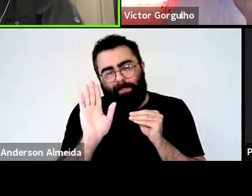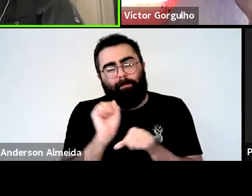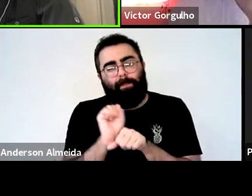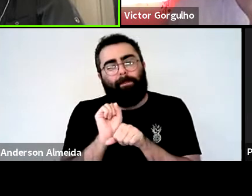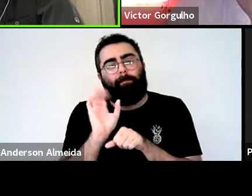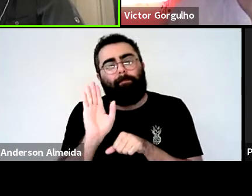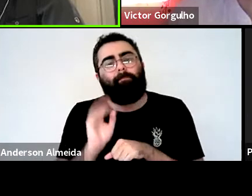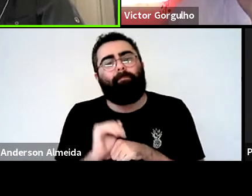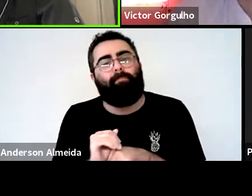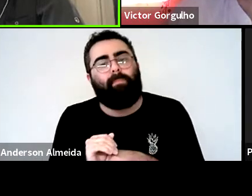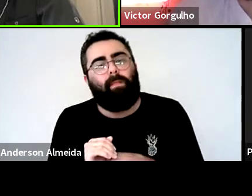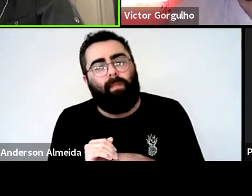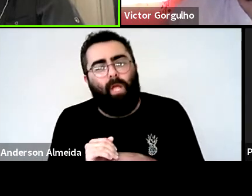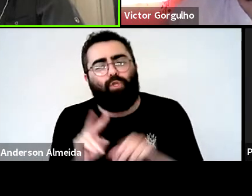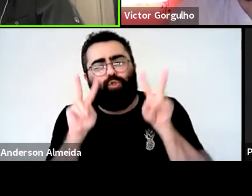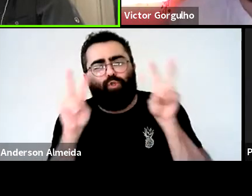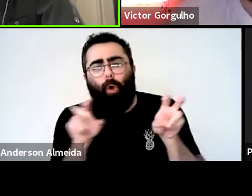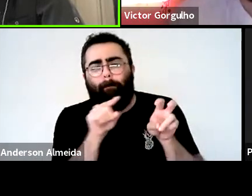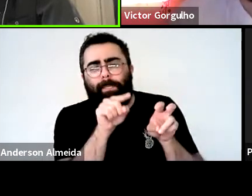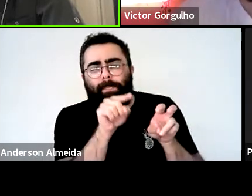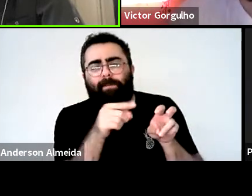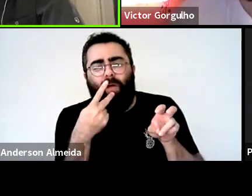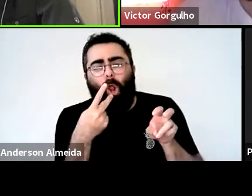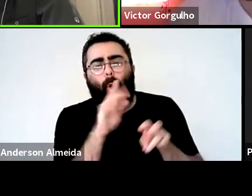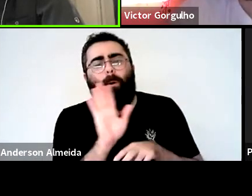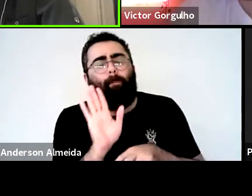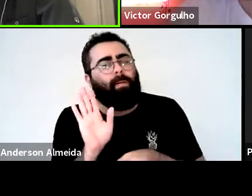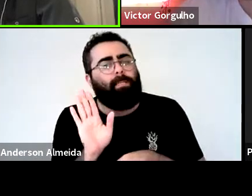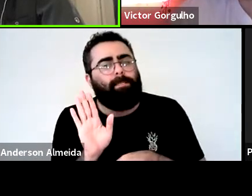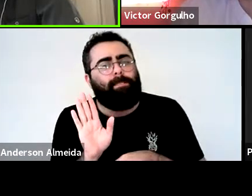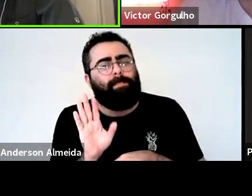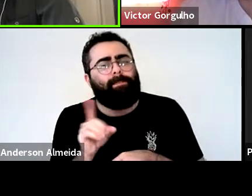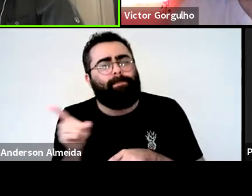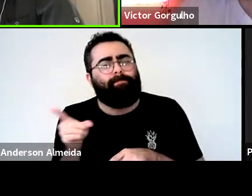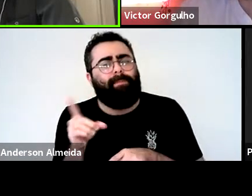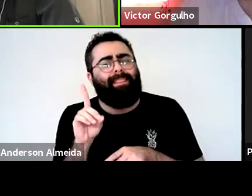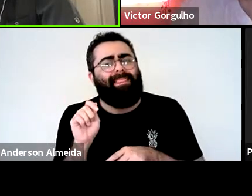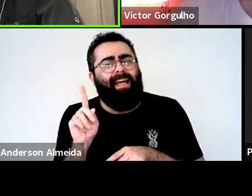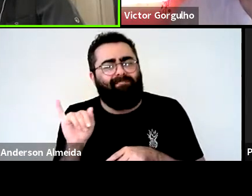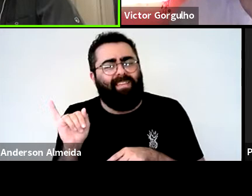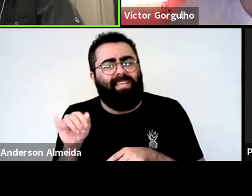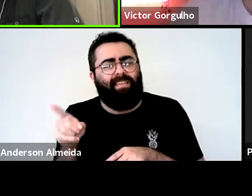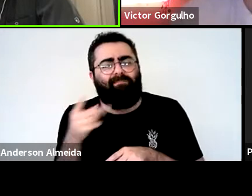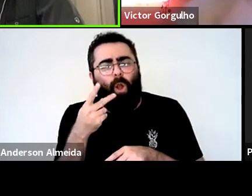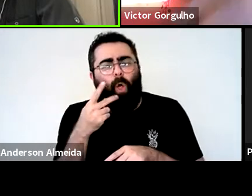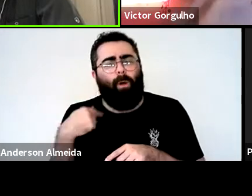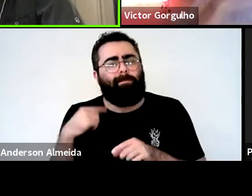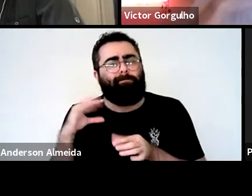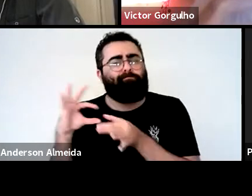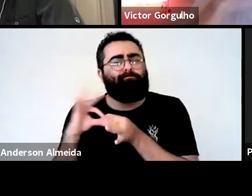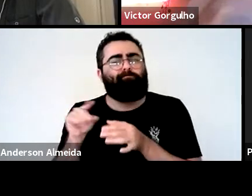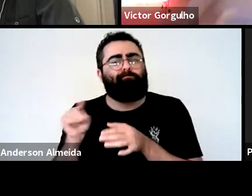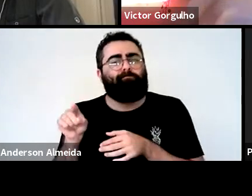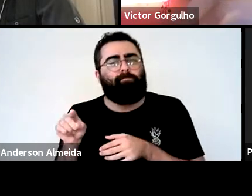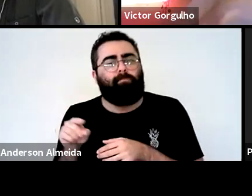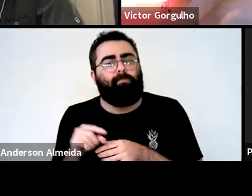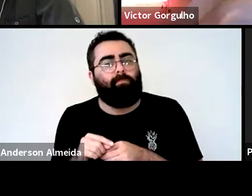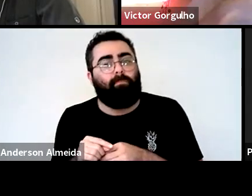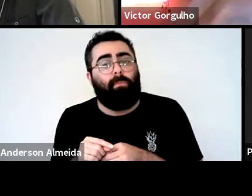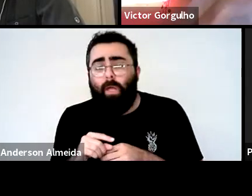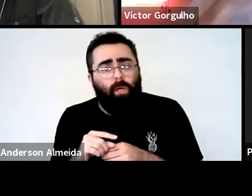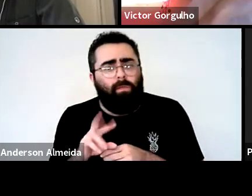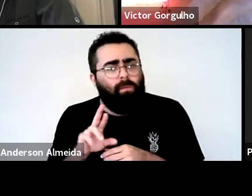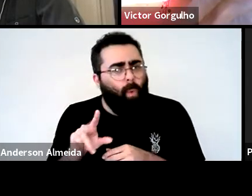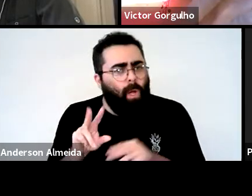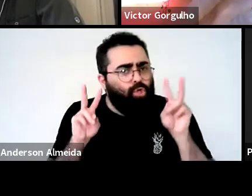A partir do que o Davi estava falando, tinha falado sobre a ideia de lugar, né?